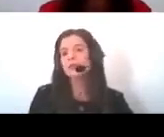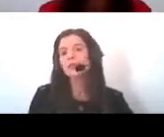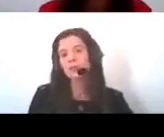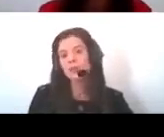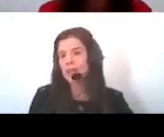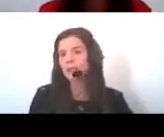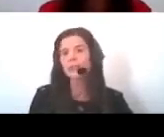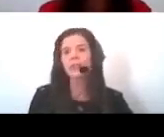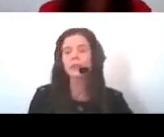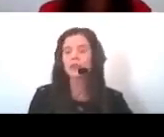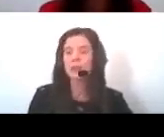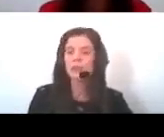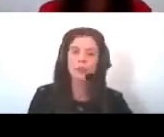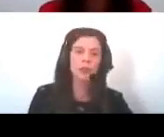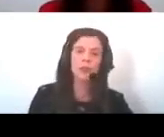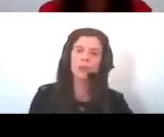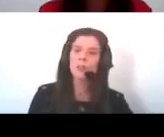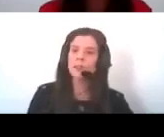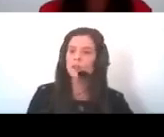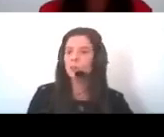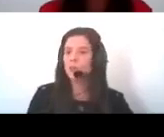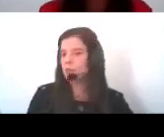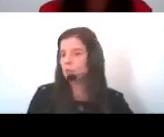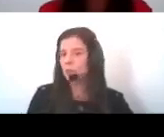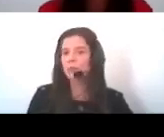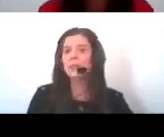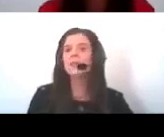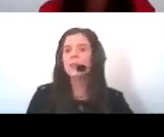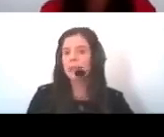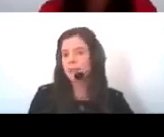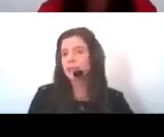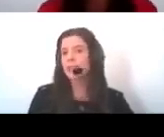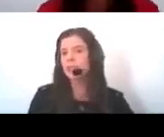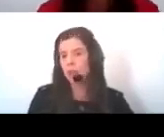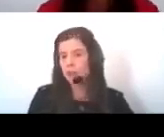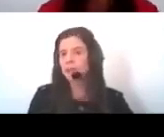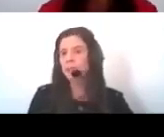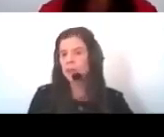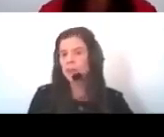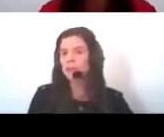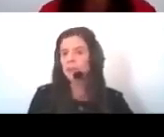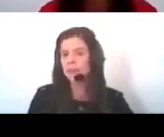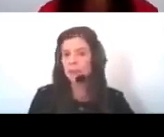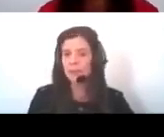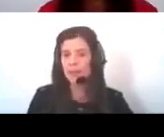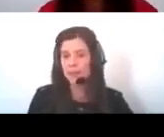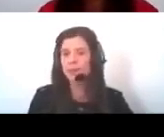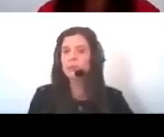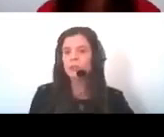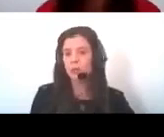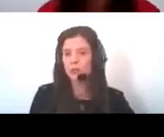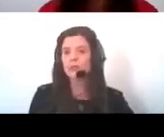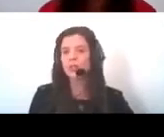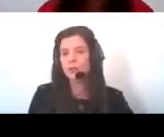a construção do zero, levantamento de uma escola, de um prédio público, é a Secretaria de Obras que pode fazer esse processo